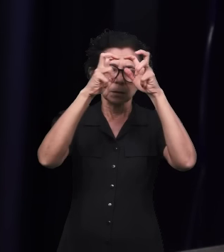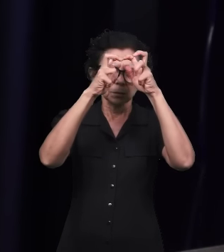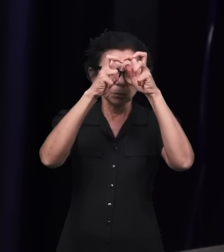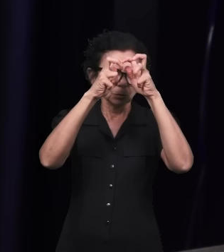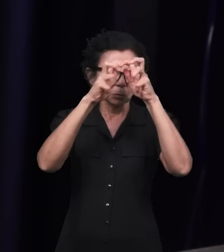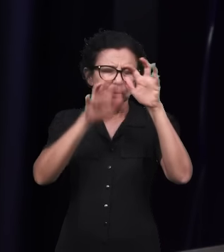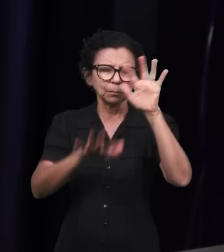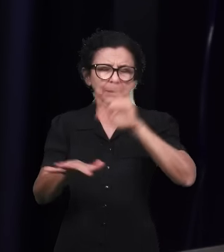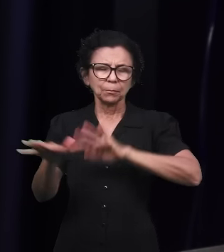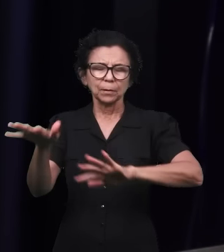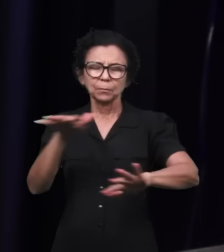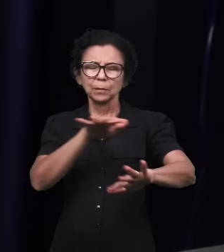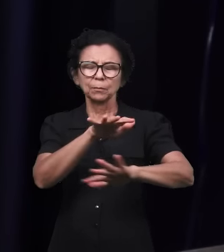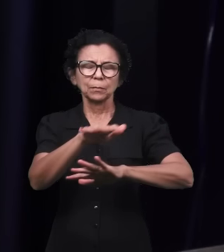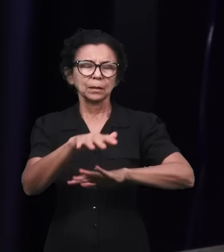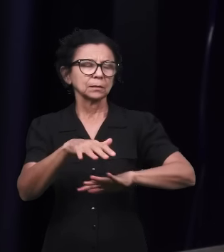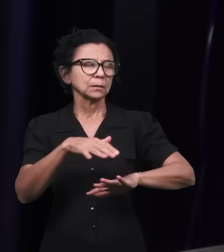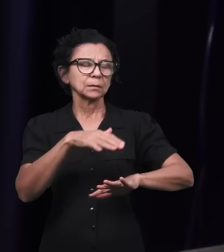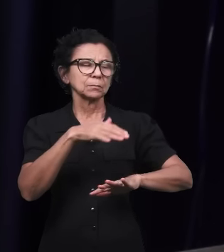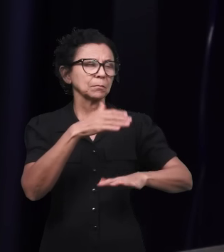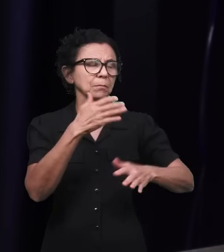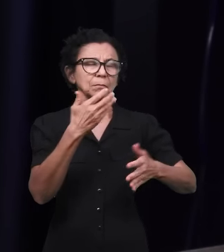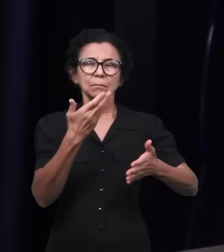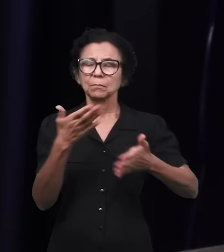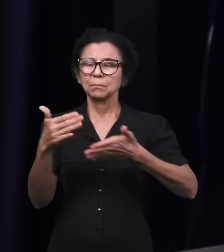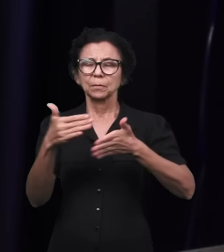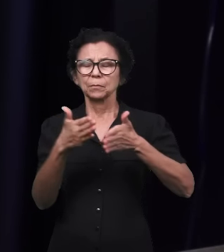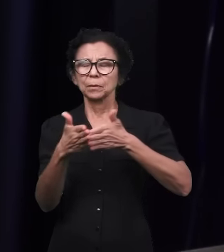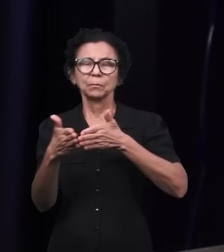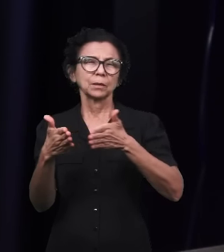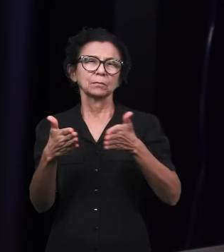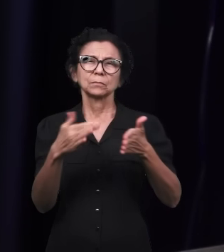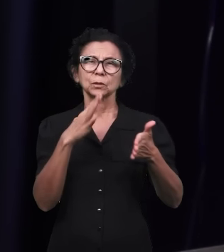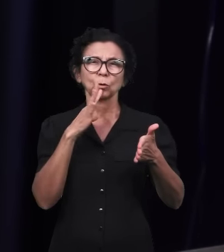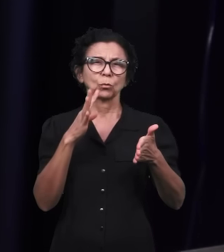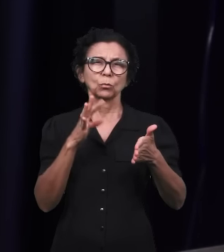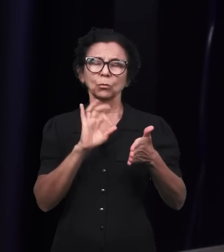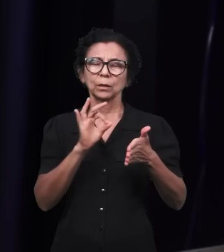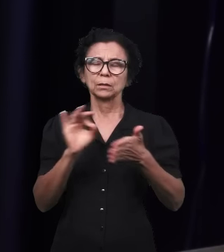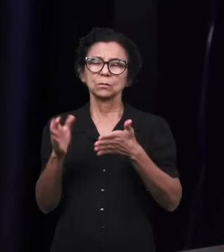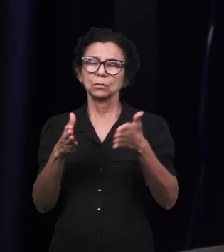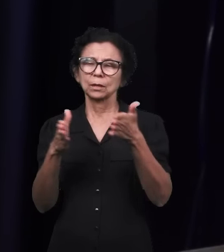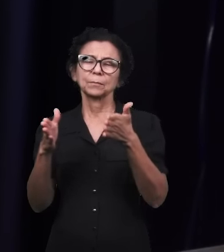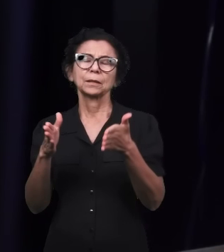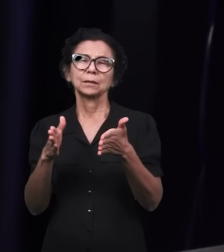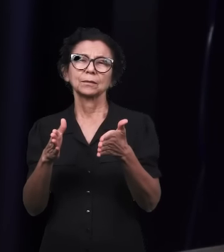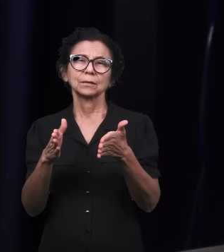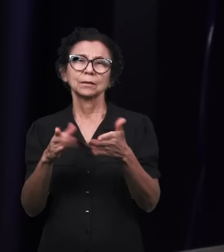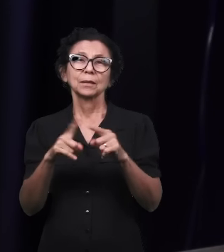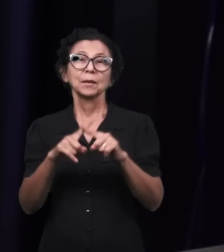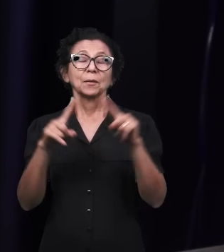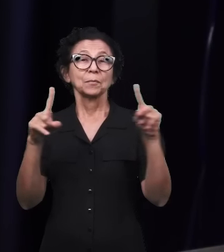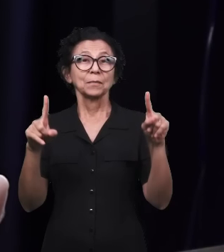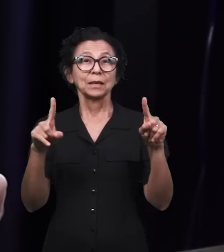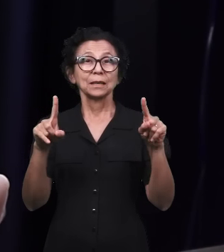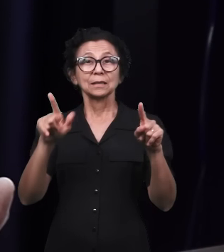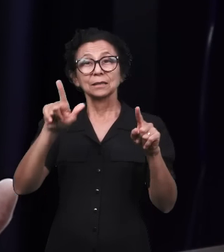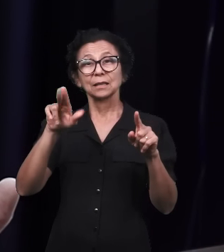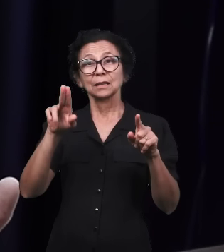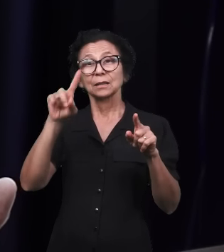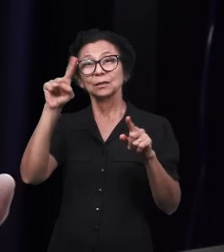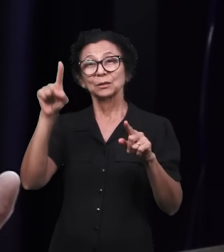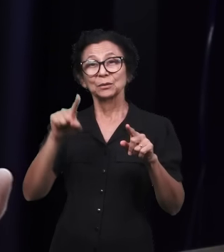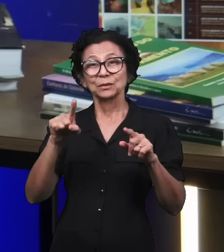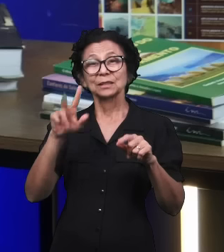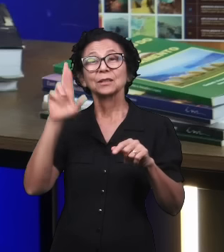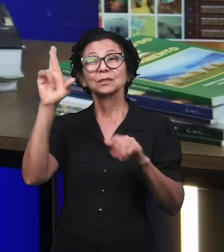homem se fere, se perde, mas há uma boa nova, né? A luz raiou, Jesus o Salvador.